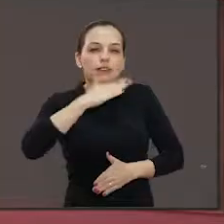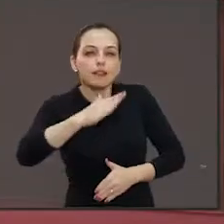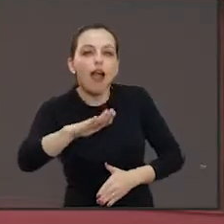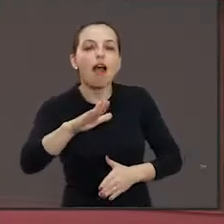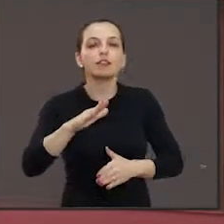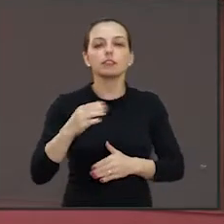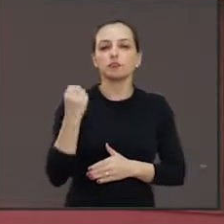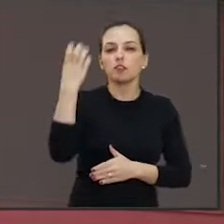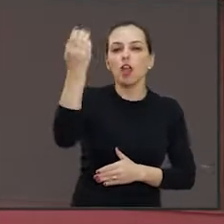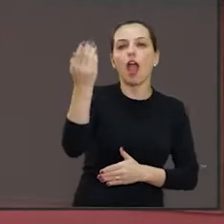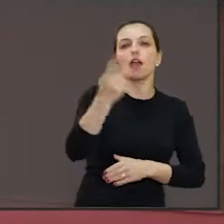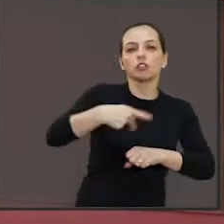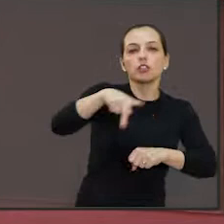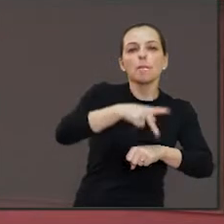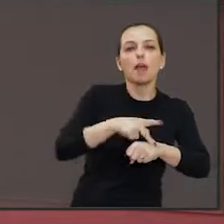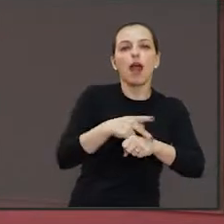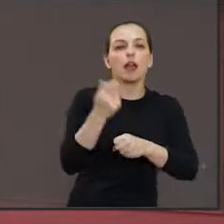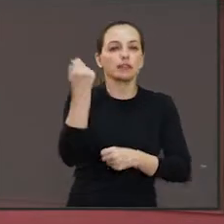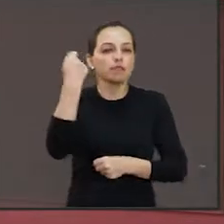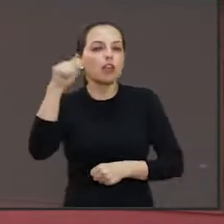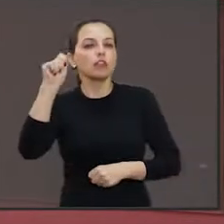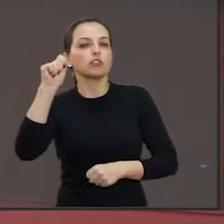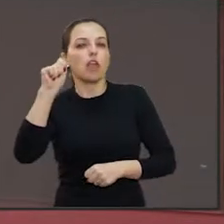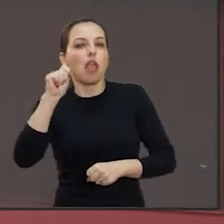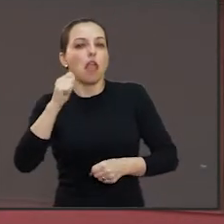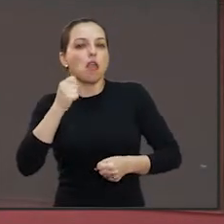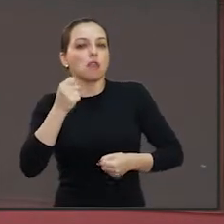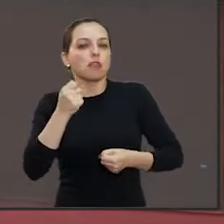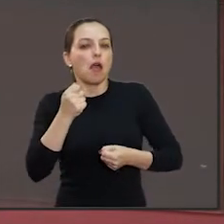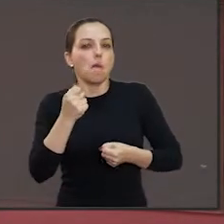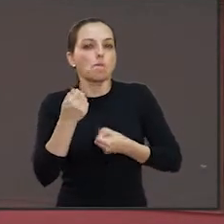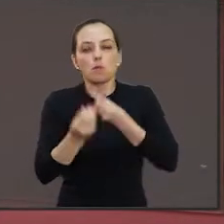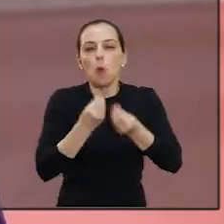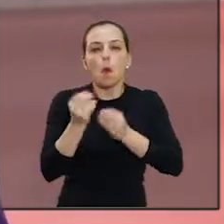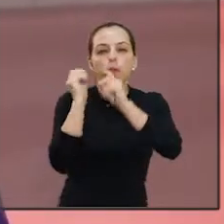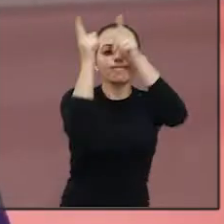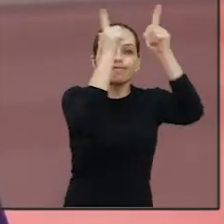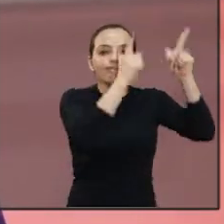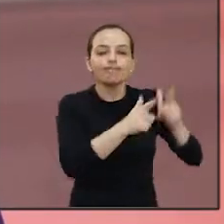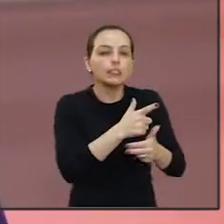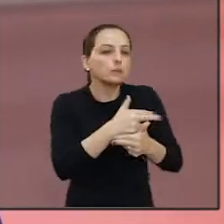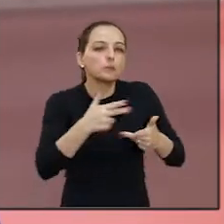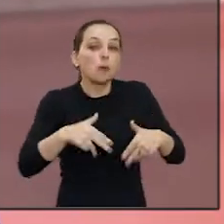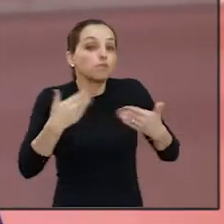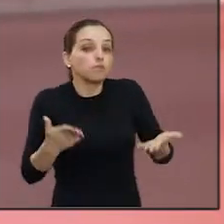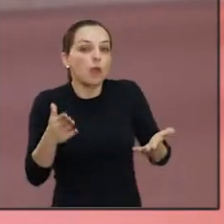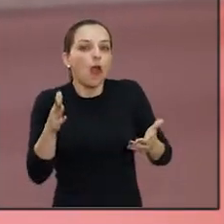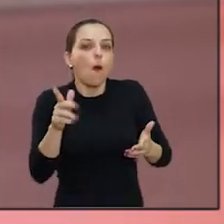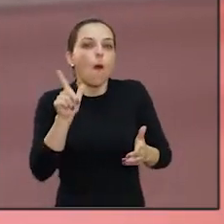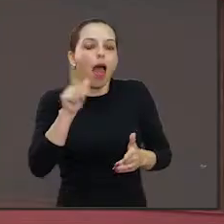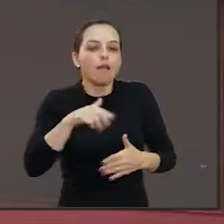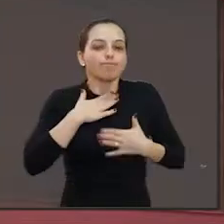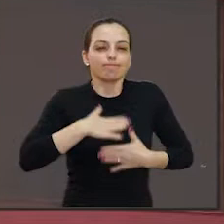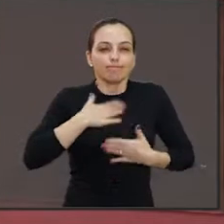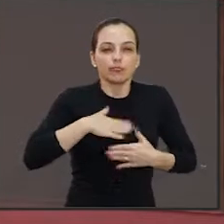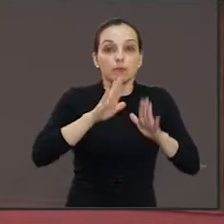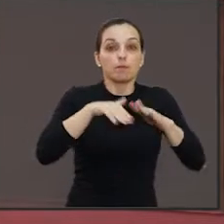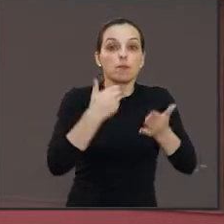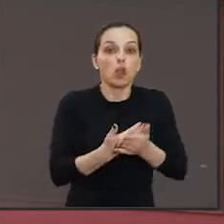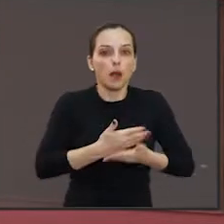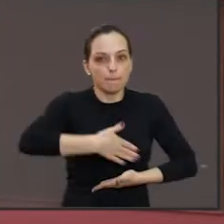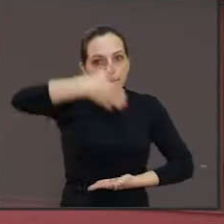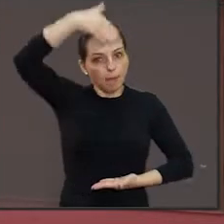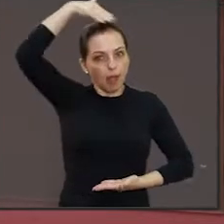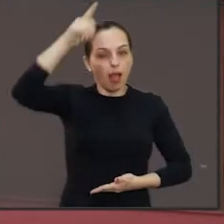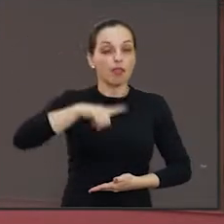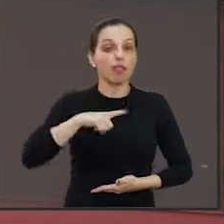Argentina. Então é uma coisa muito prazerosa. A trajetória do Balé Renata Crespi foi uma coisa que é a razão da minha vida. Emocionante foi